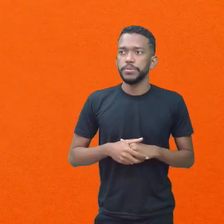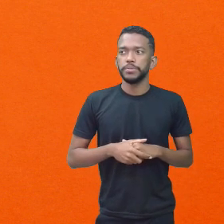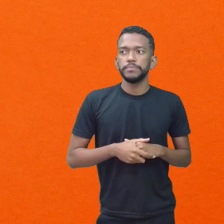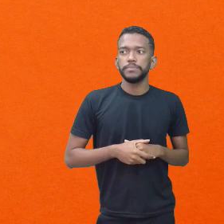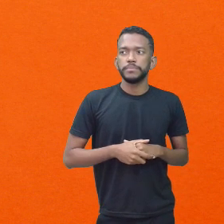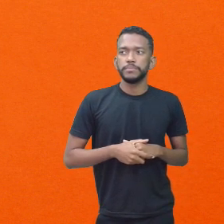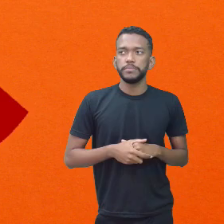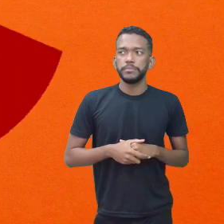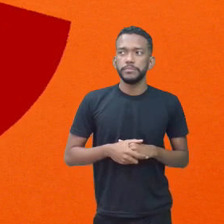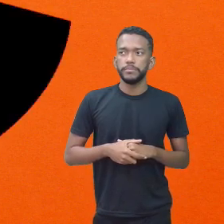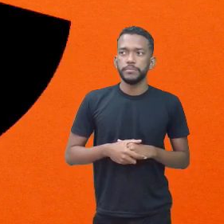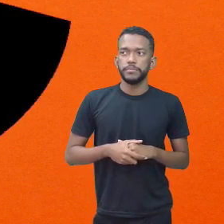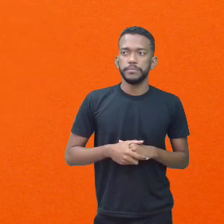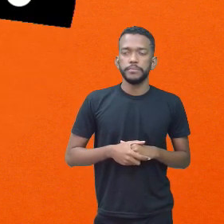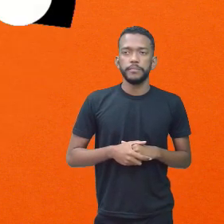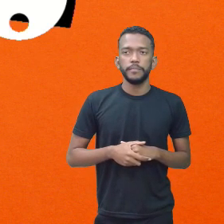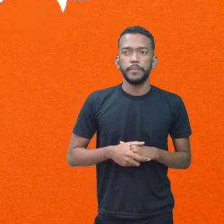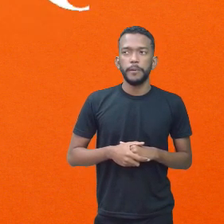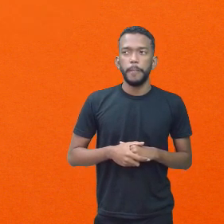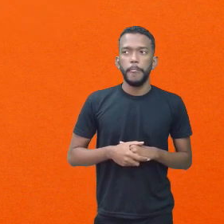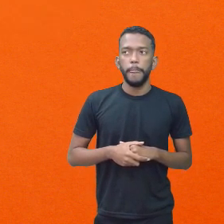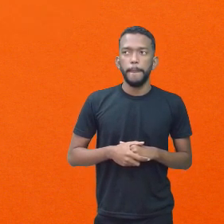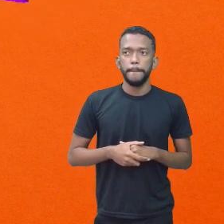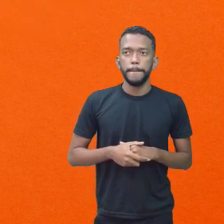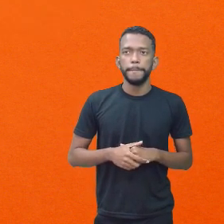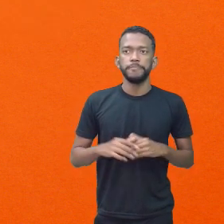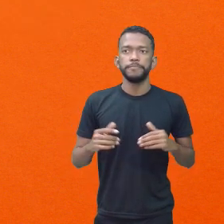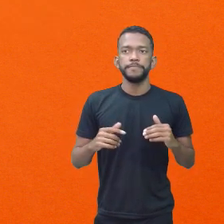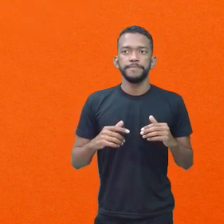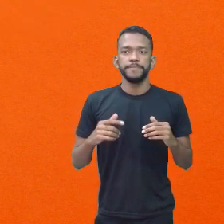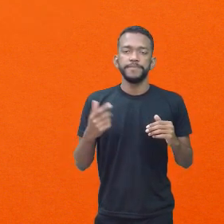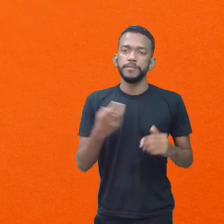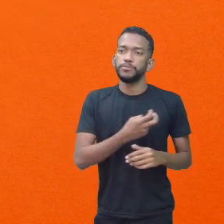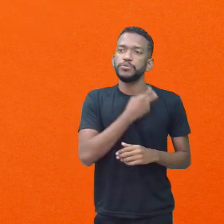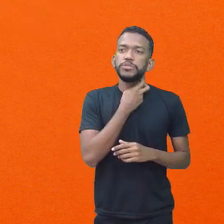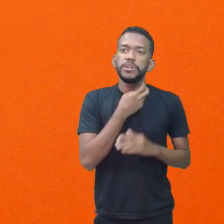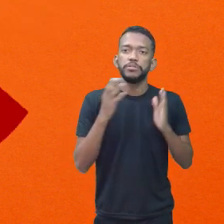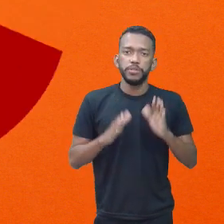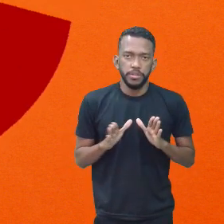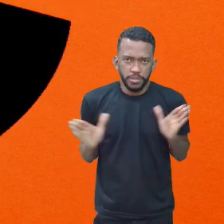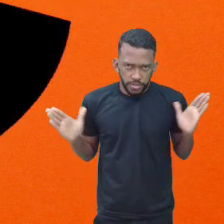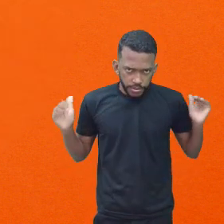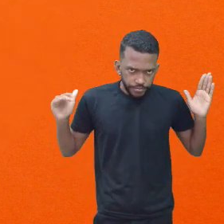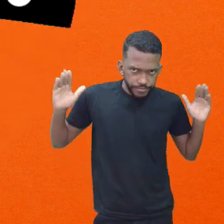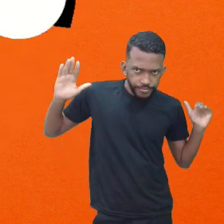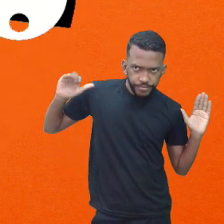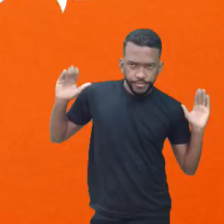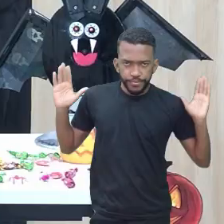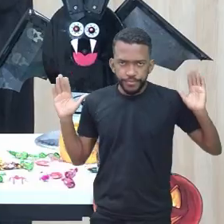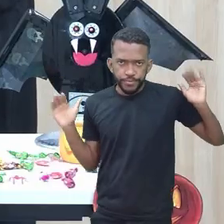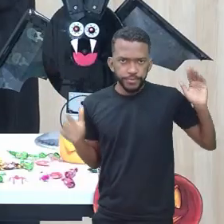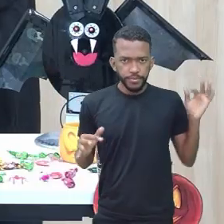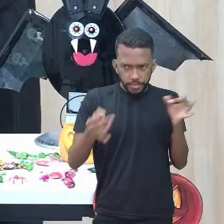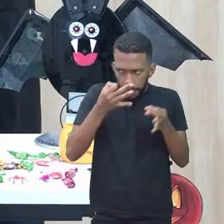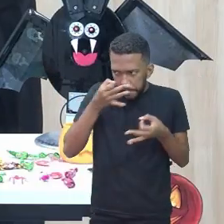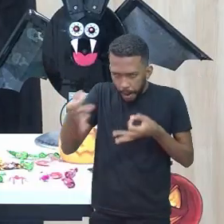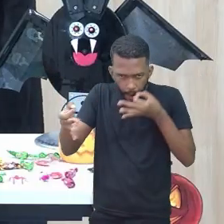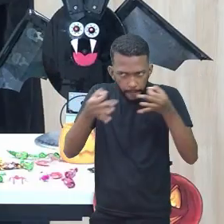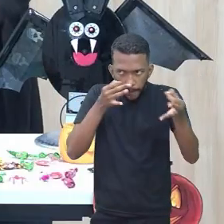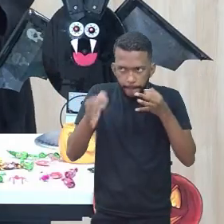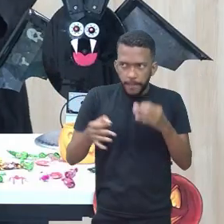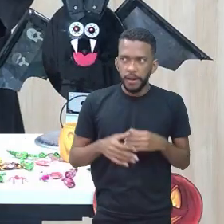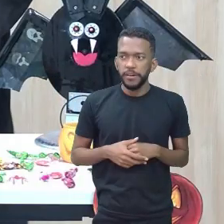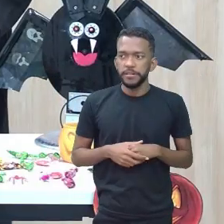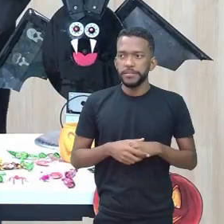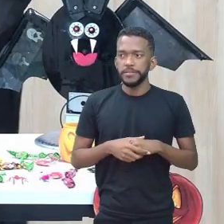aparências, né? O morcego é como se ele conseguisse ver além do alcance das pessoas. Está aqui